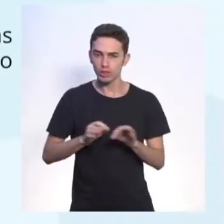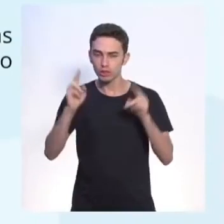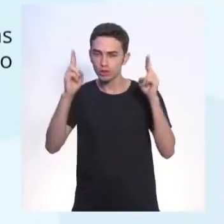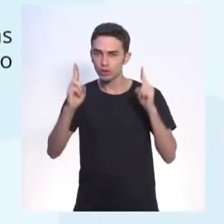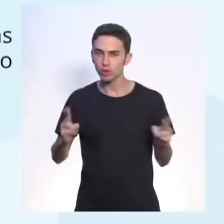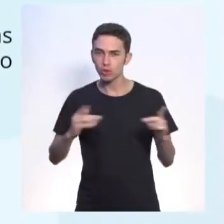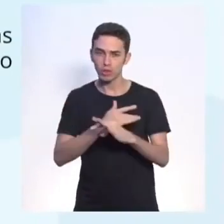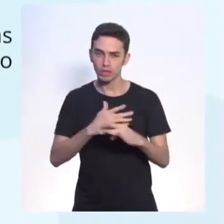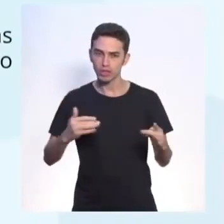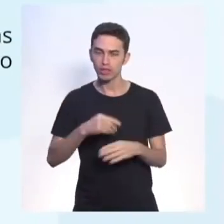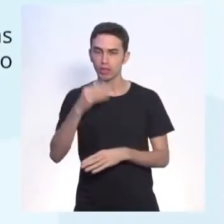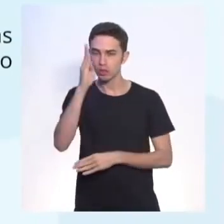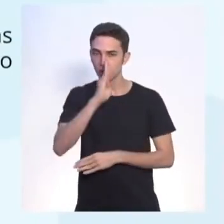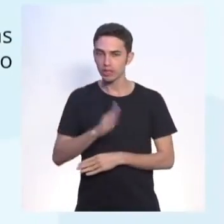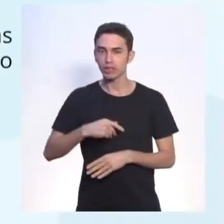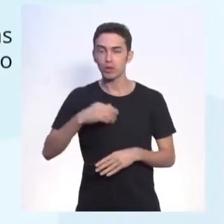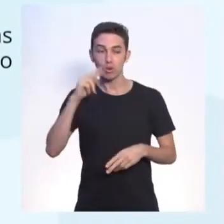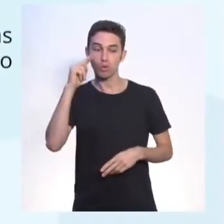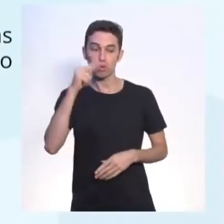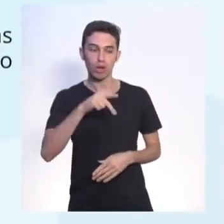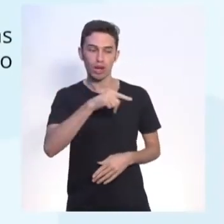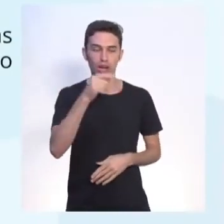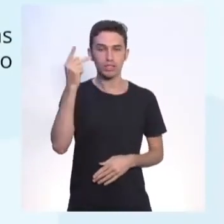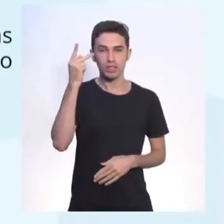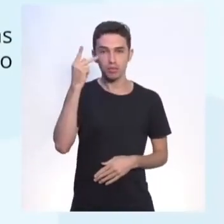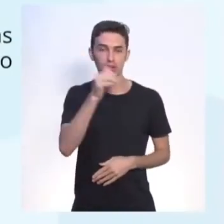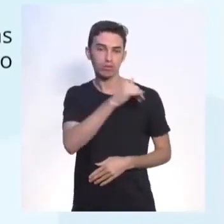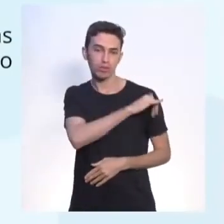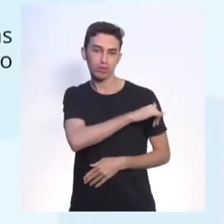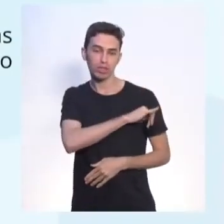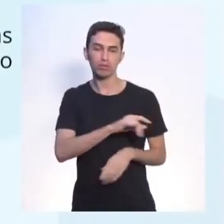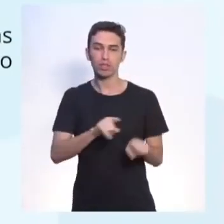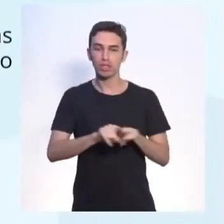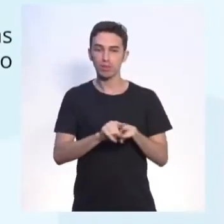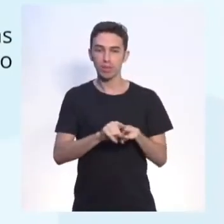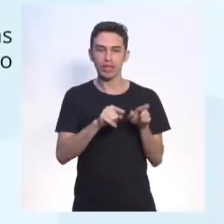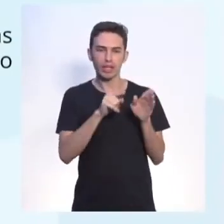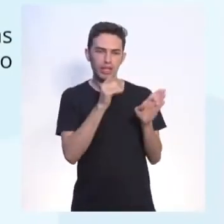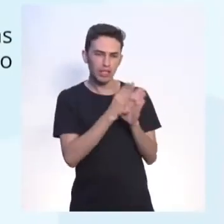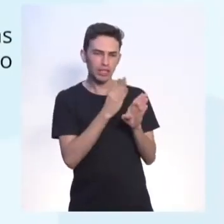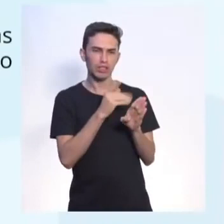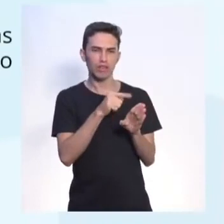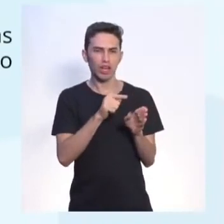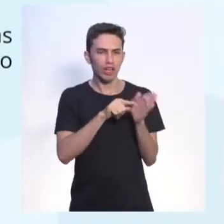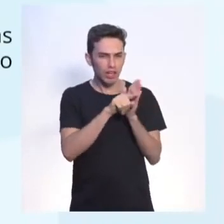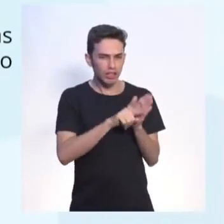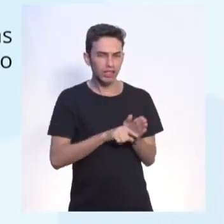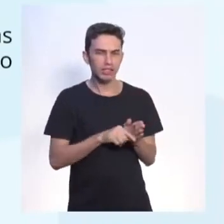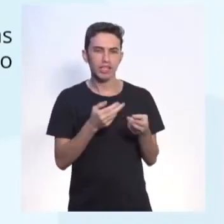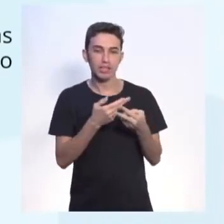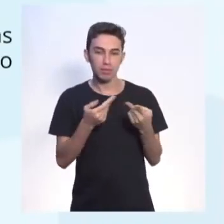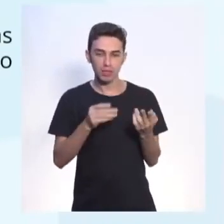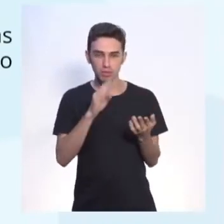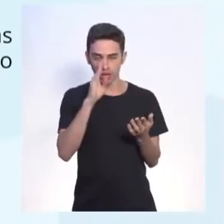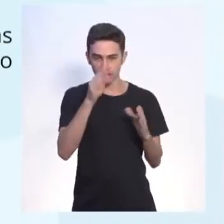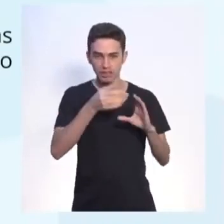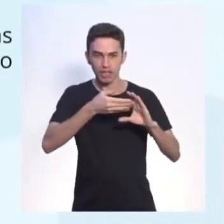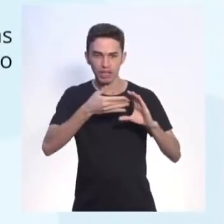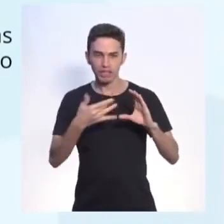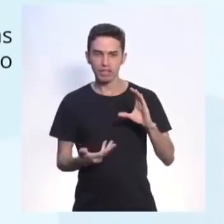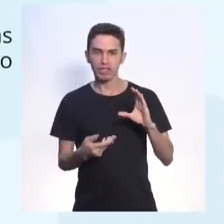com um olhar para São Paulo e Rio de Janeiro e identificar e analisar as principais características